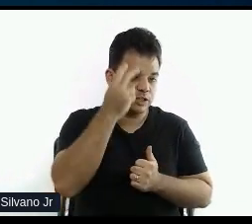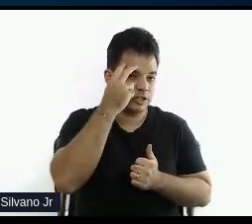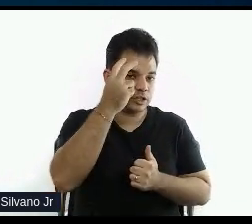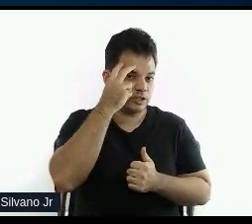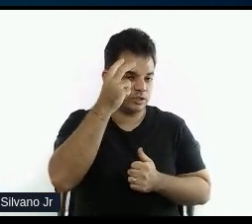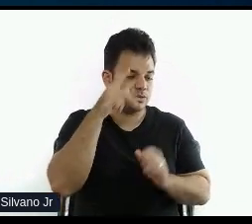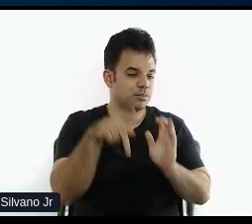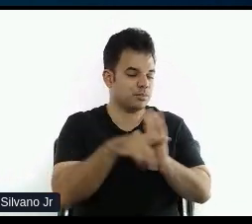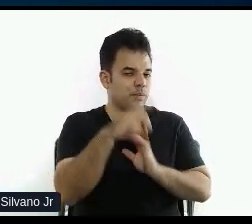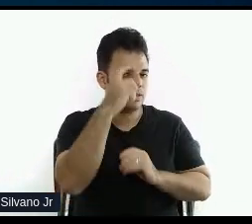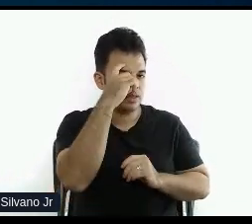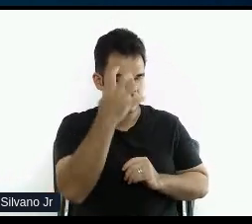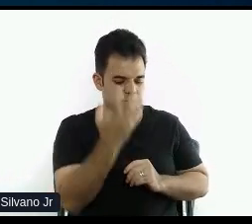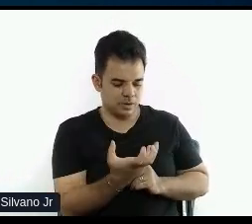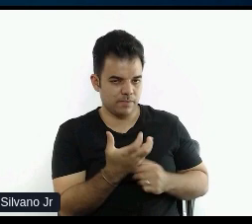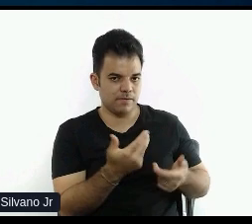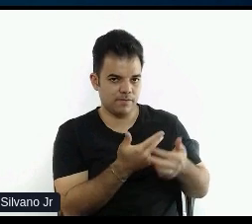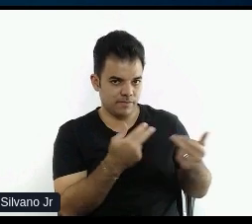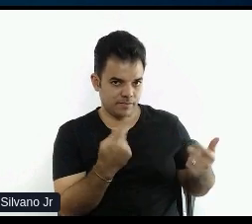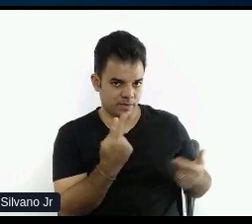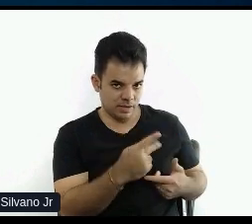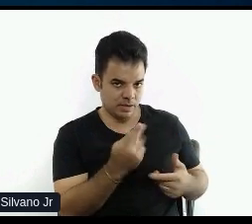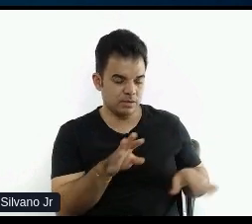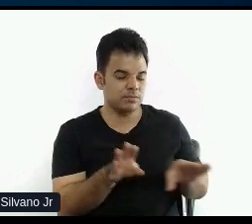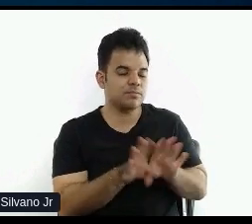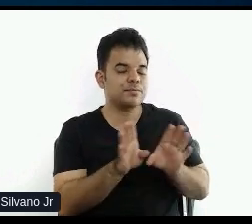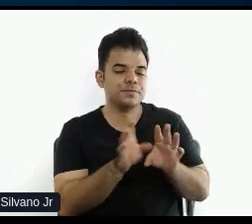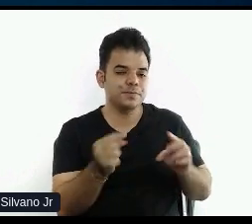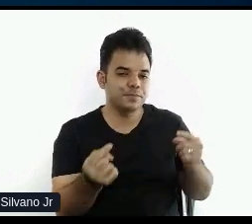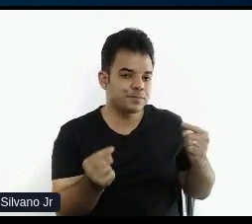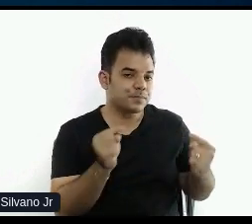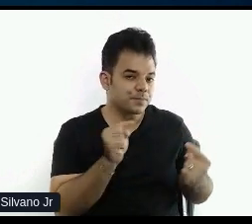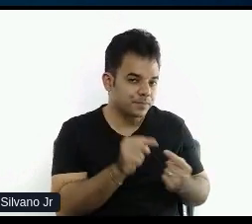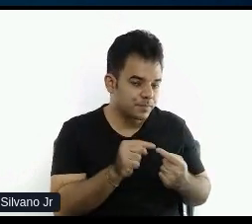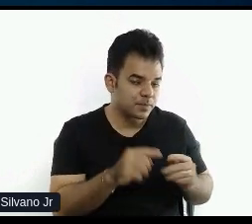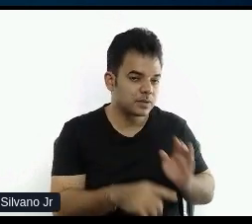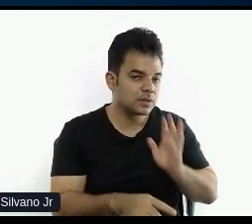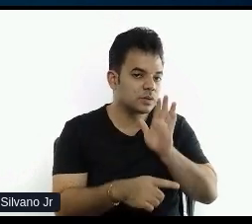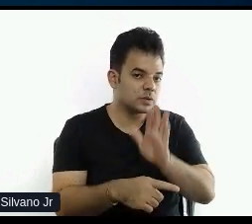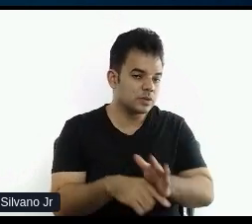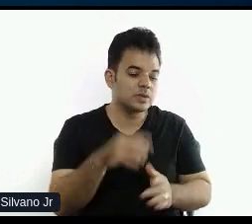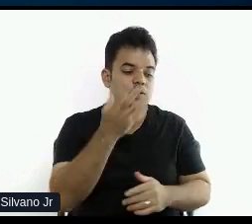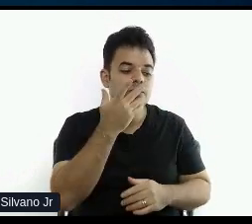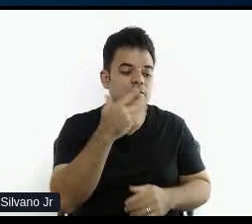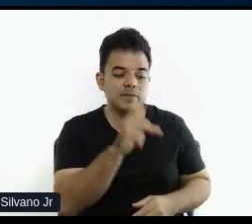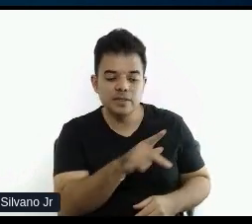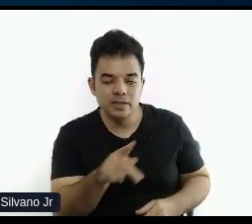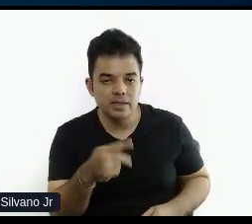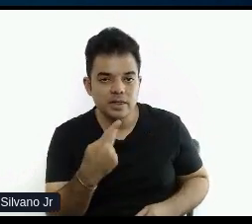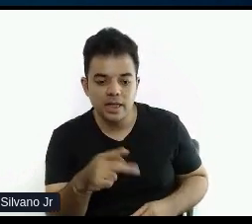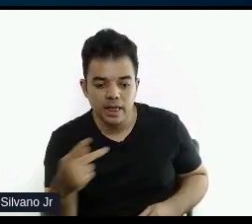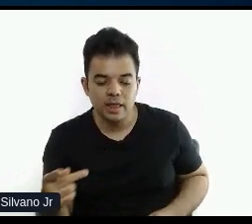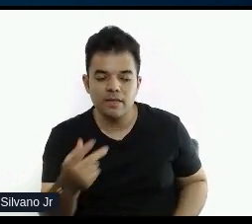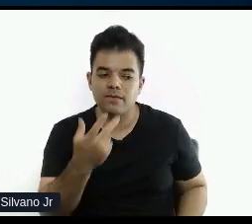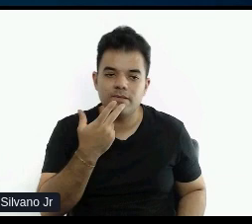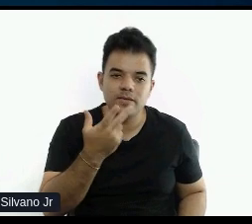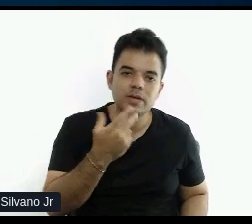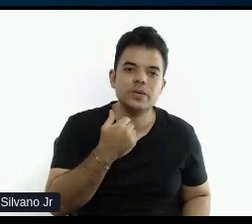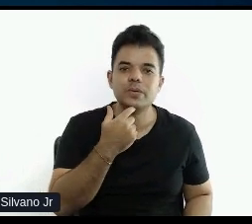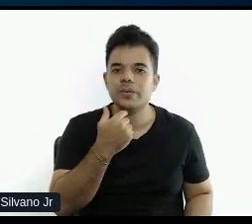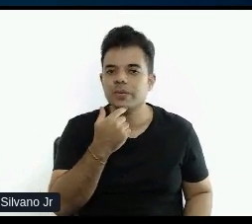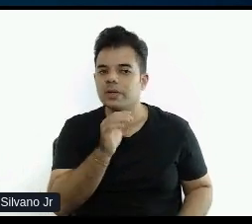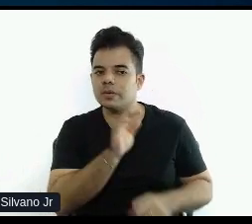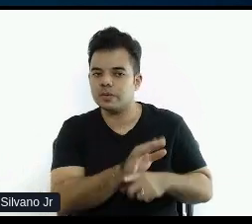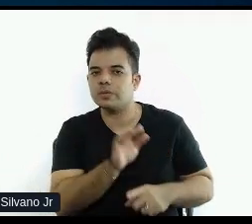inteligência artificial podem estar sendo aplicados para ajudar crianças que têm dificuldade de fala, tá evoluindo